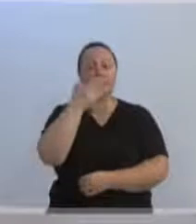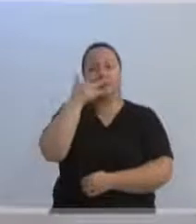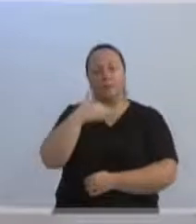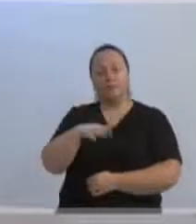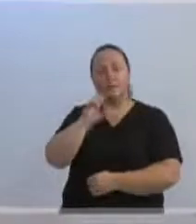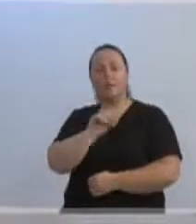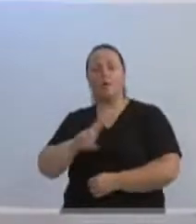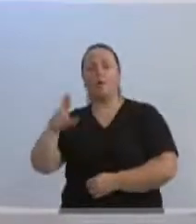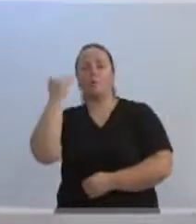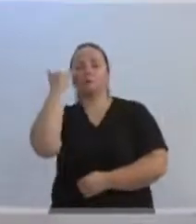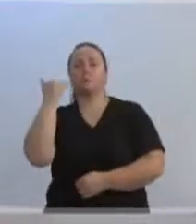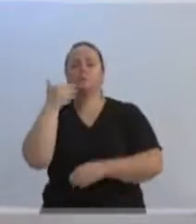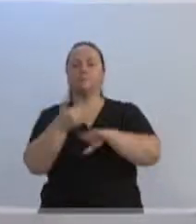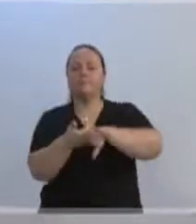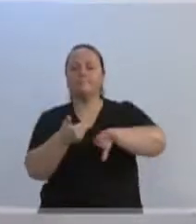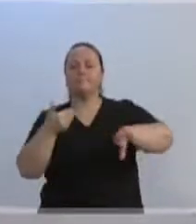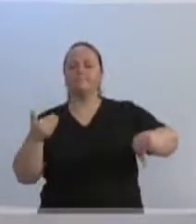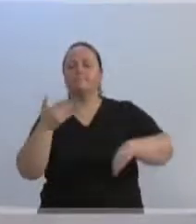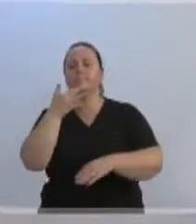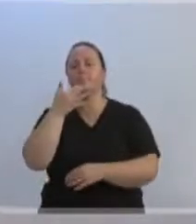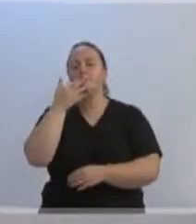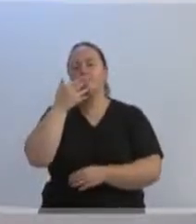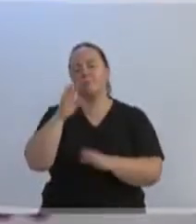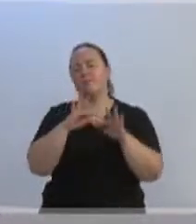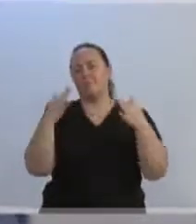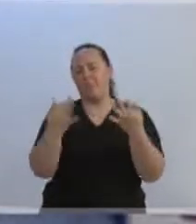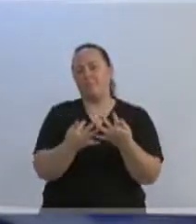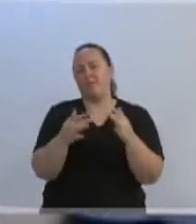afastado do convívio familiar